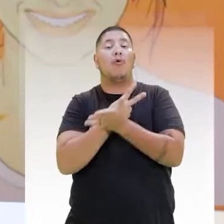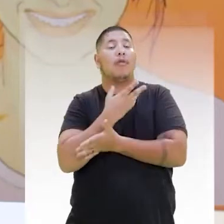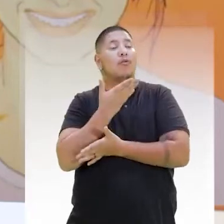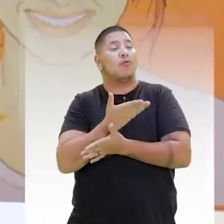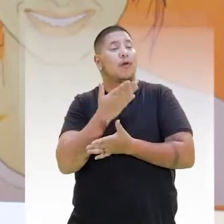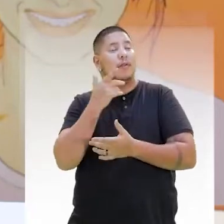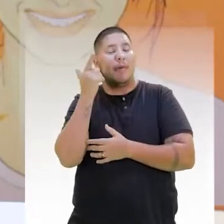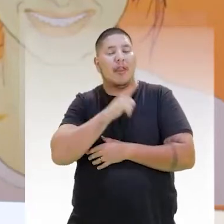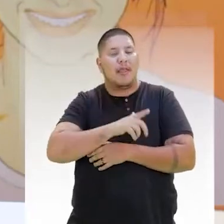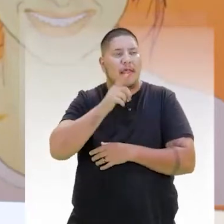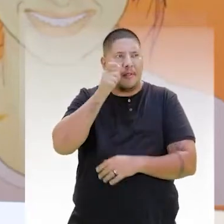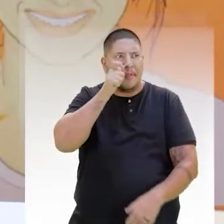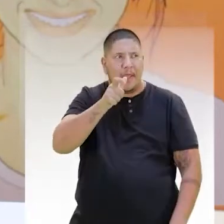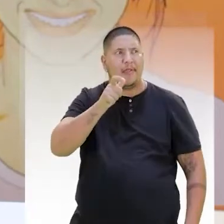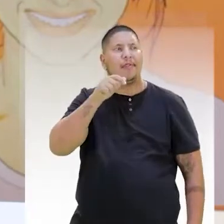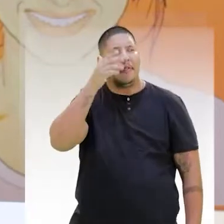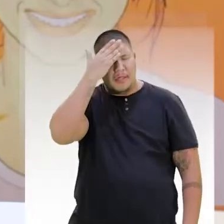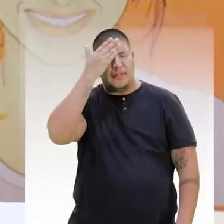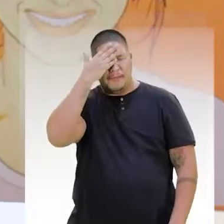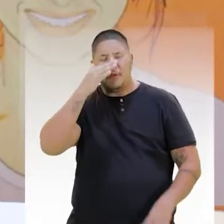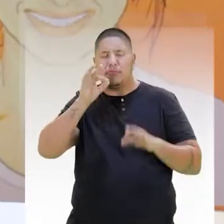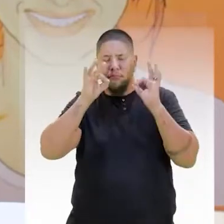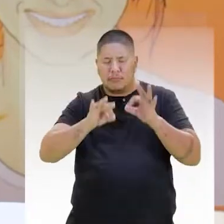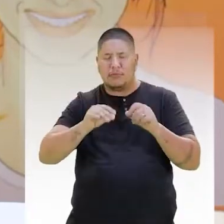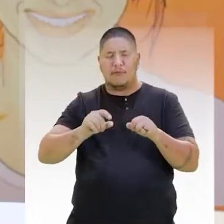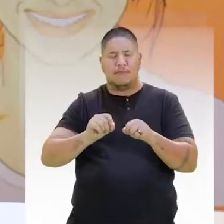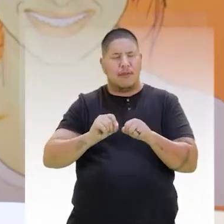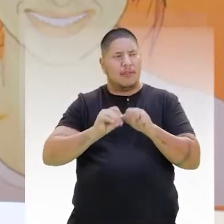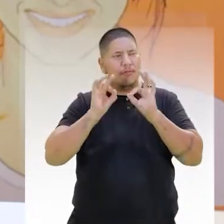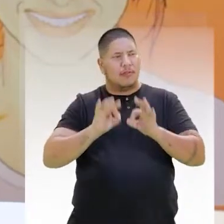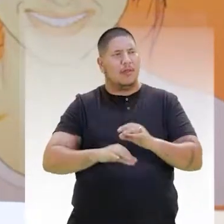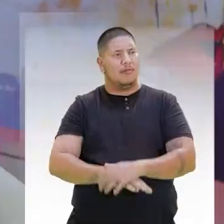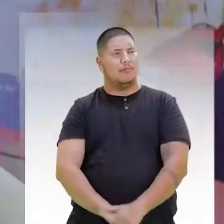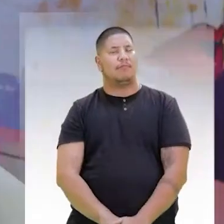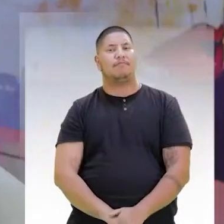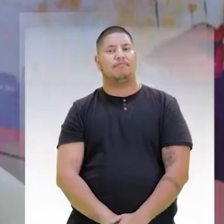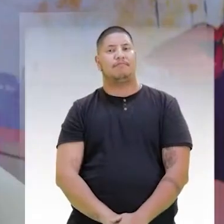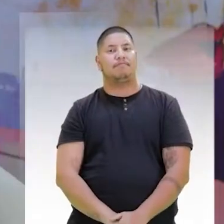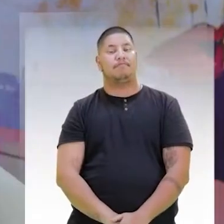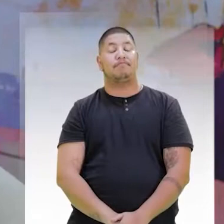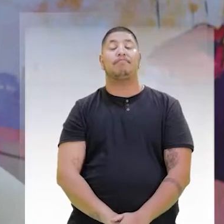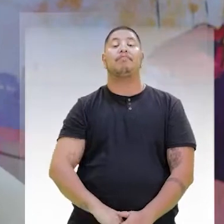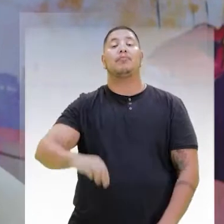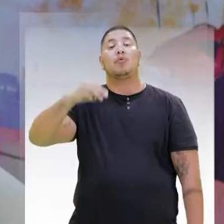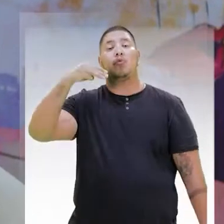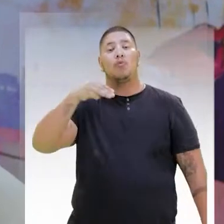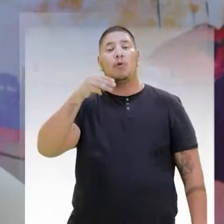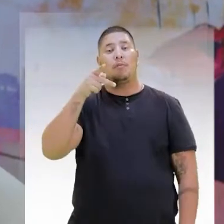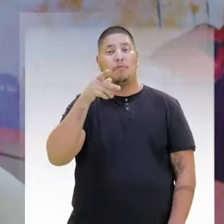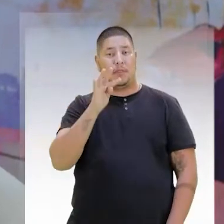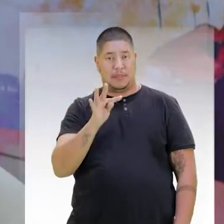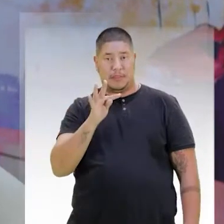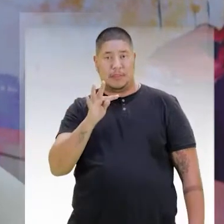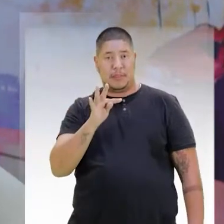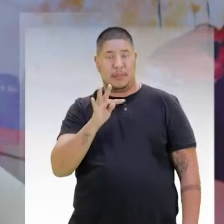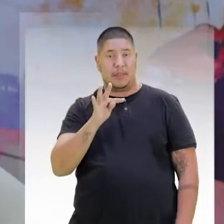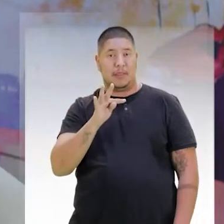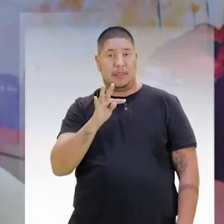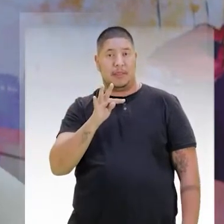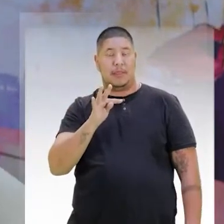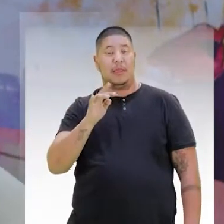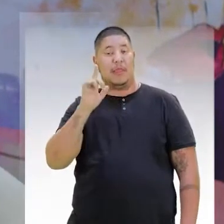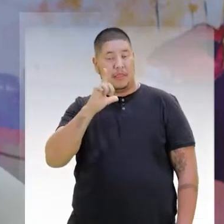para ele ficar de olho também, de uma vez por todas, quebrar essas barreiras? O MPT, né, o Ministério Público do